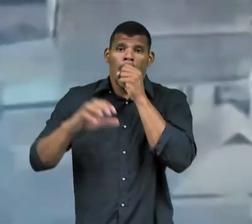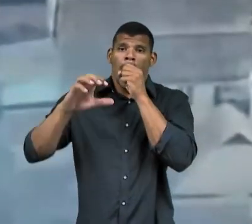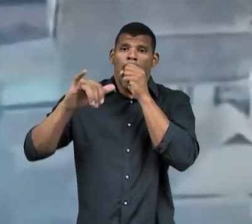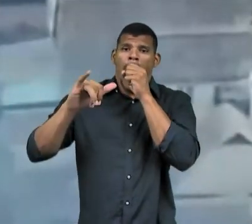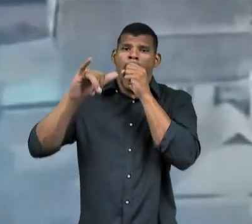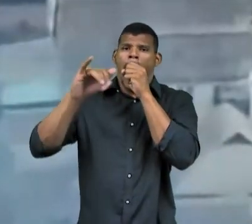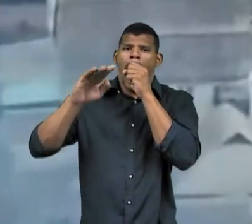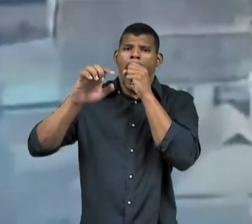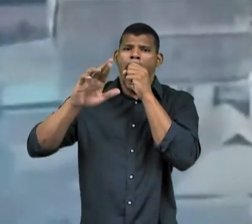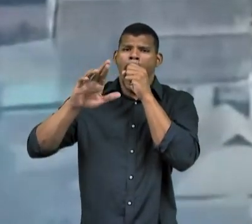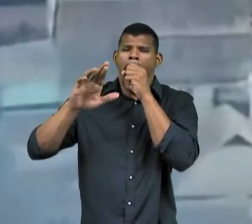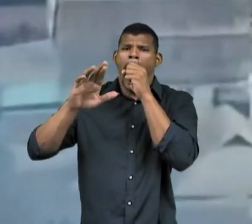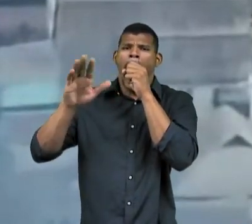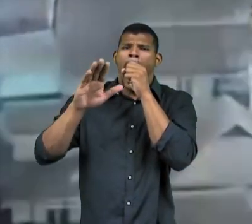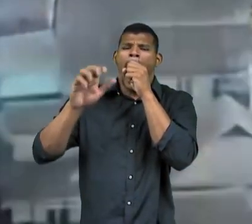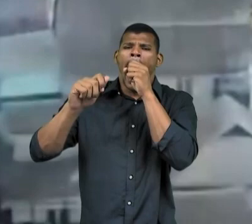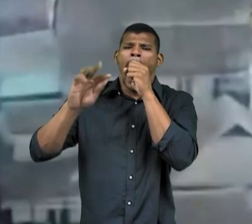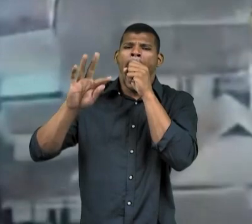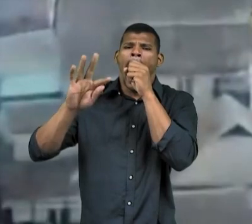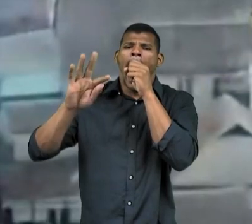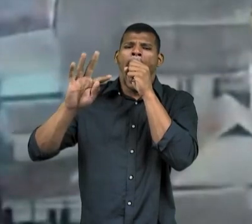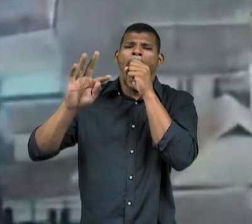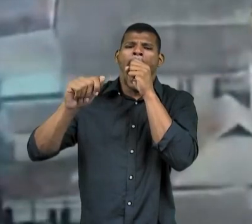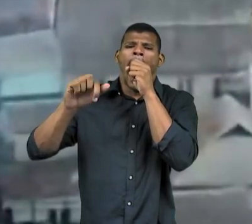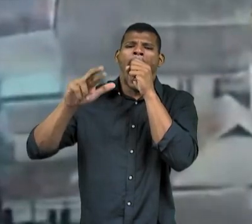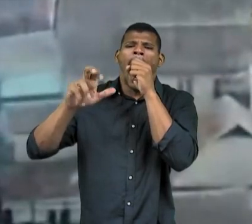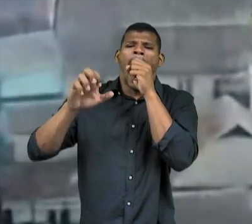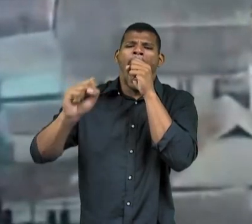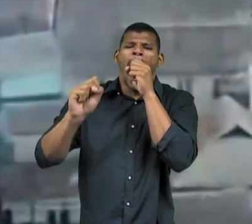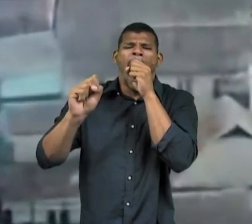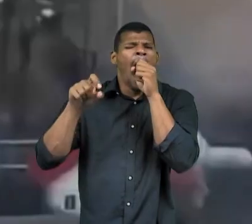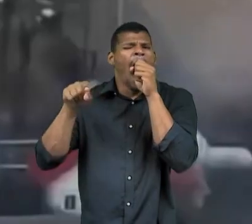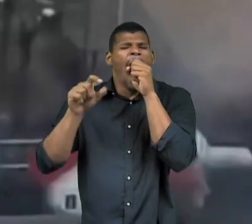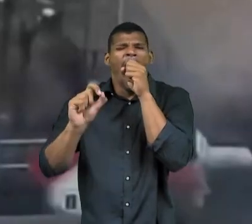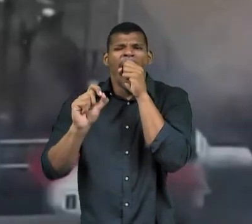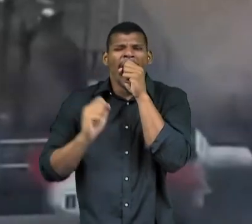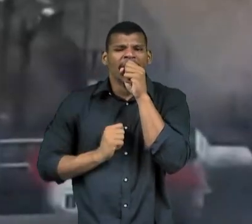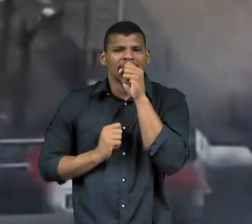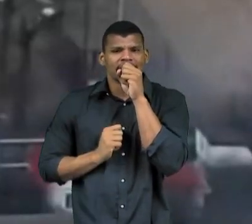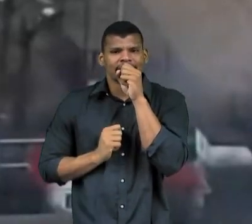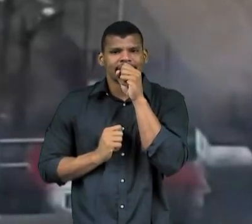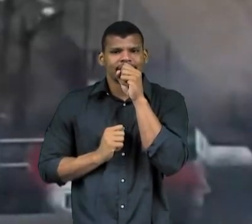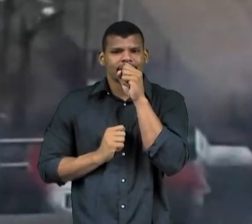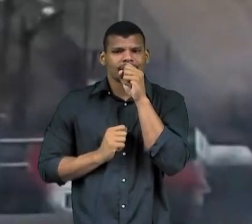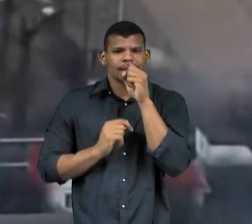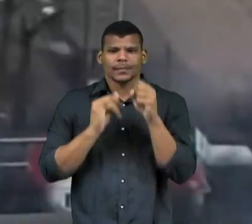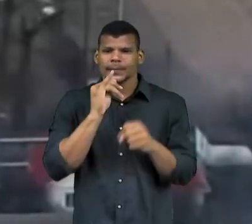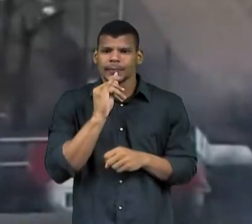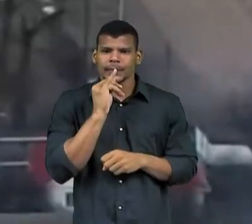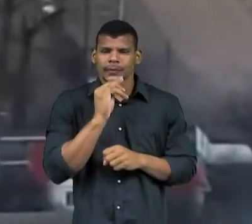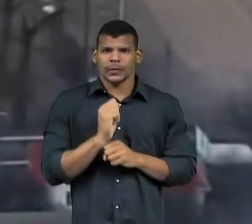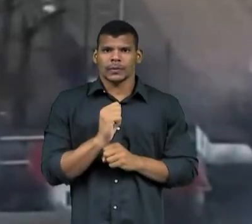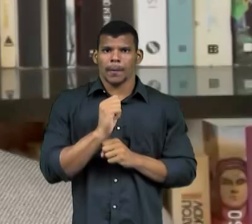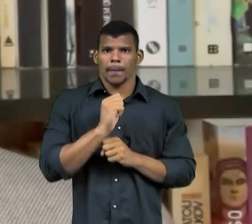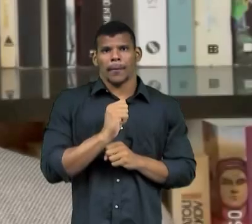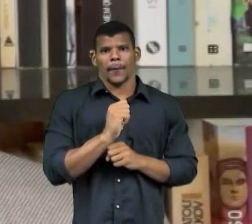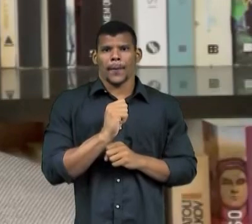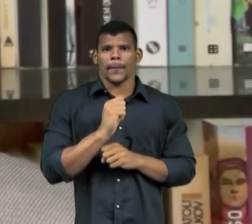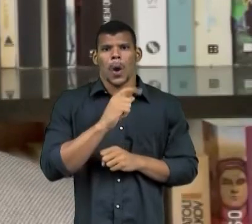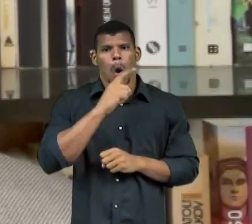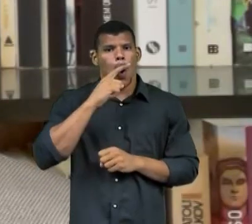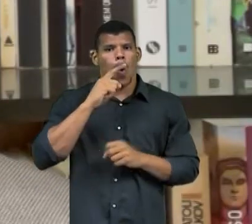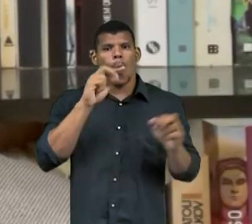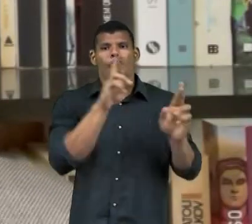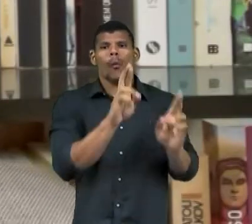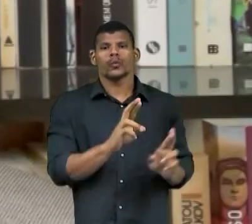Antes mesmo da guerra eclodir, ambos os países acusaram um ao outro de usar hackers para minar as gestões. O